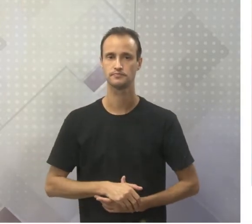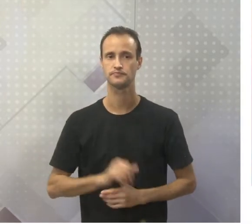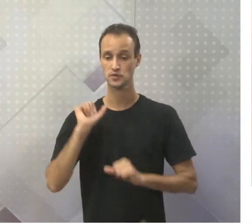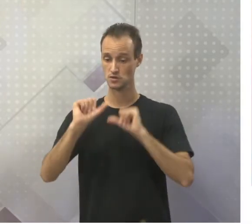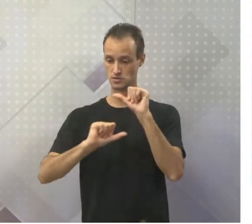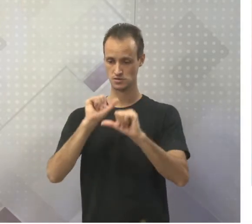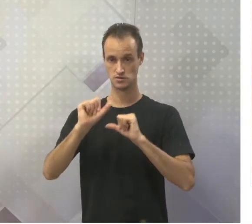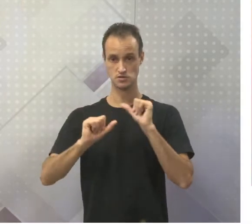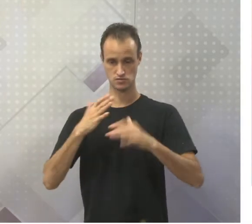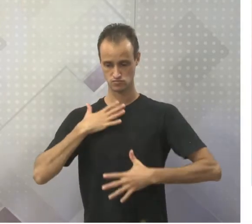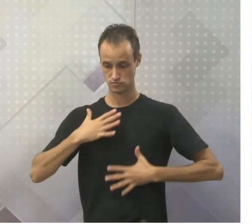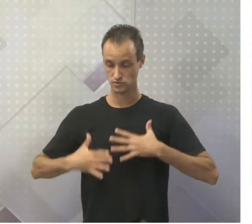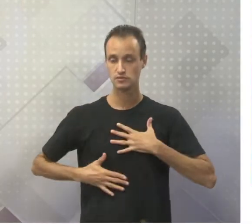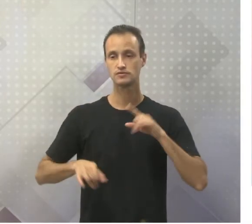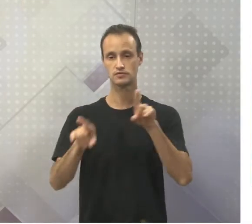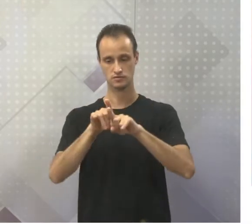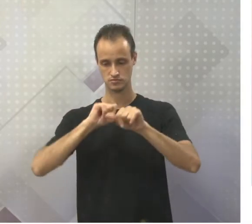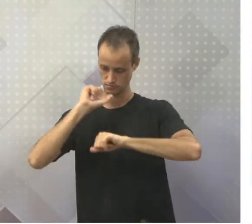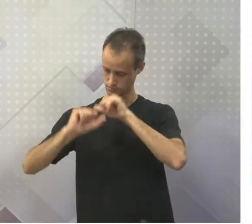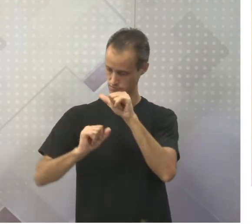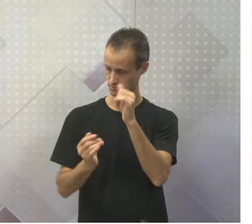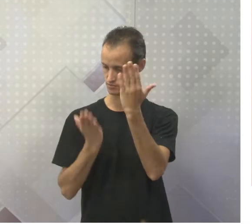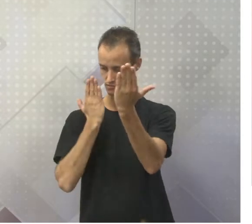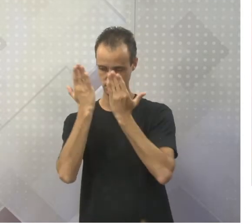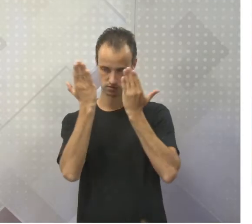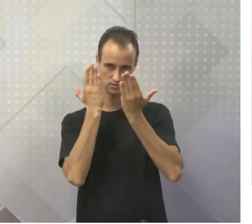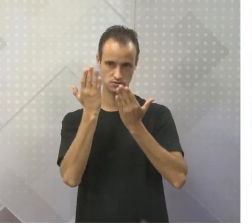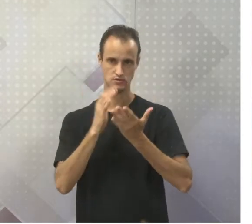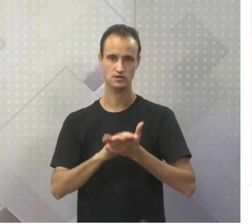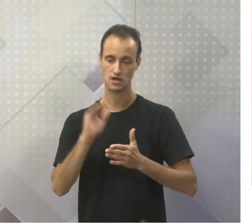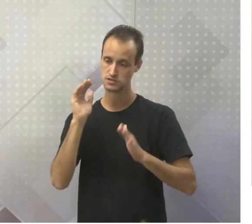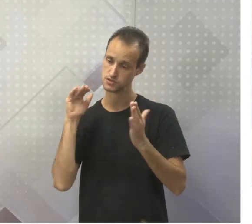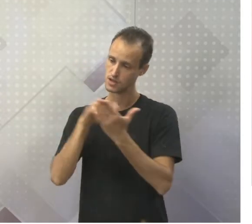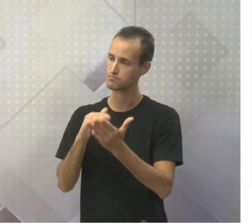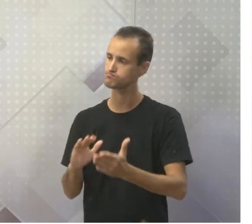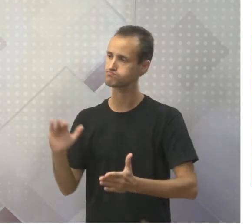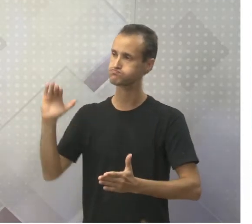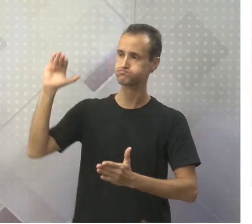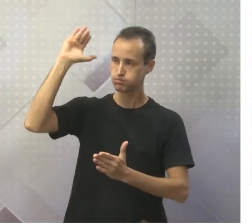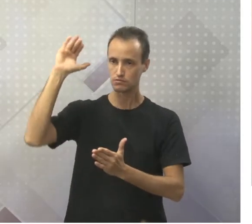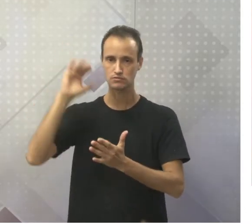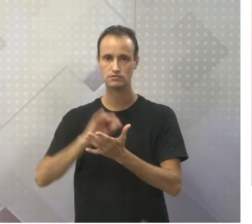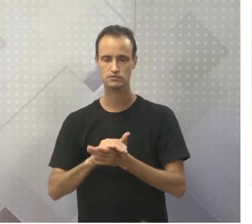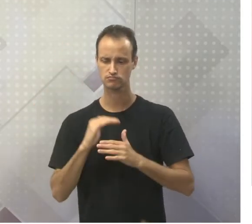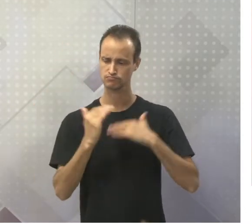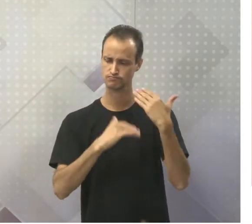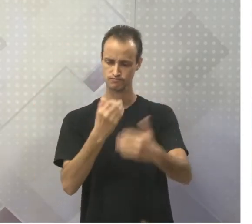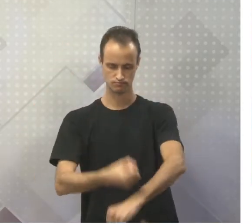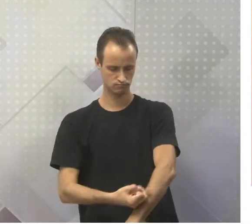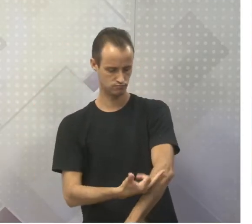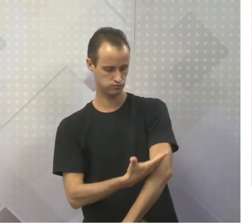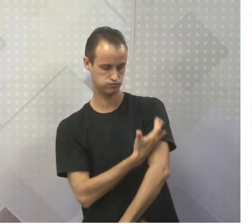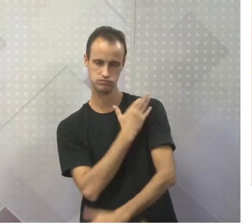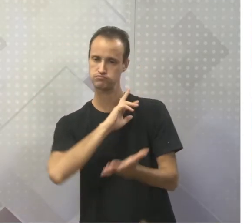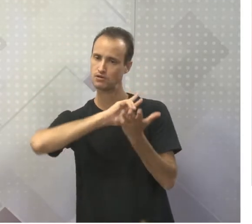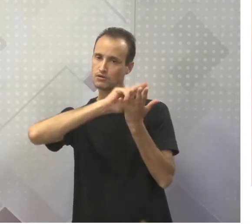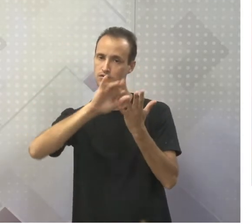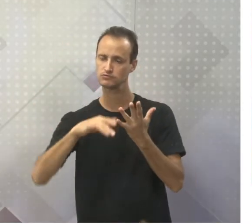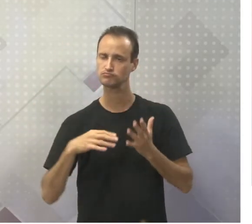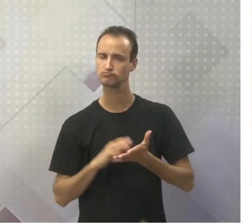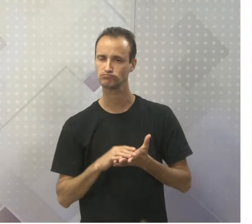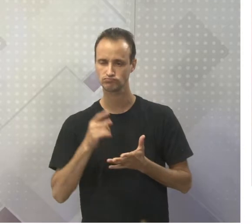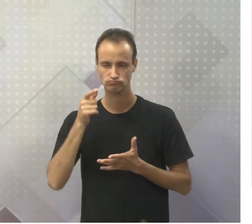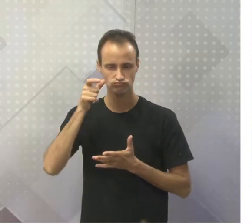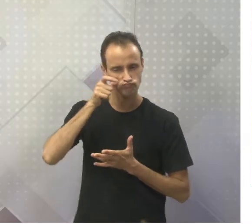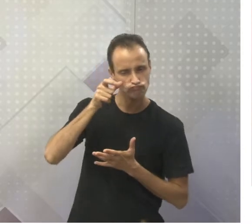Transformações biológicas e psicológicas que ocorrem de modo a atingir a fase adulta. Desenvolve sentimentos e interesses.